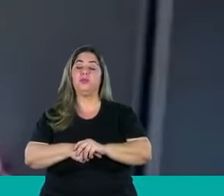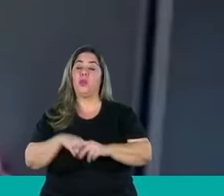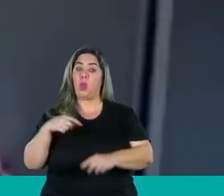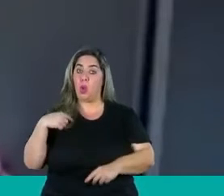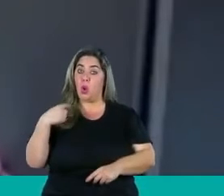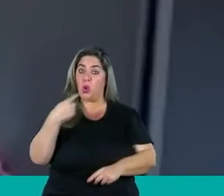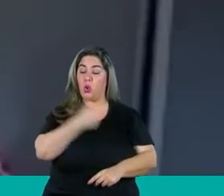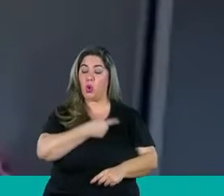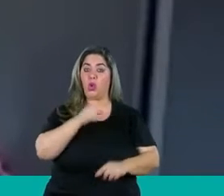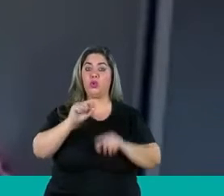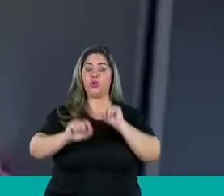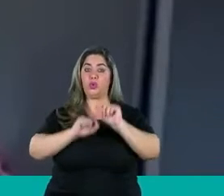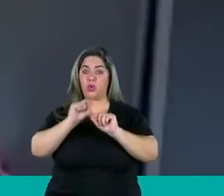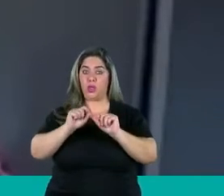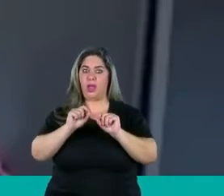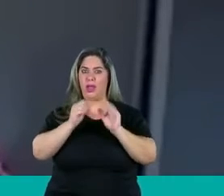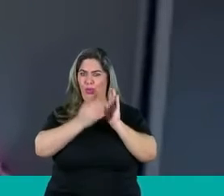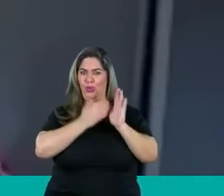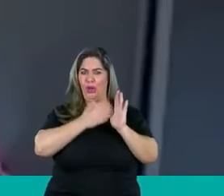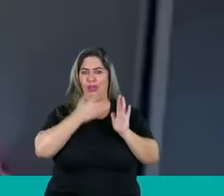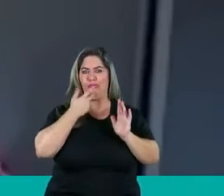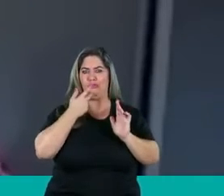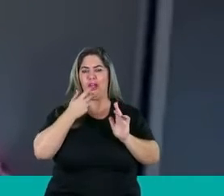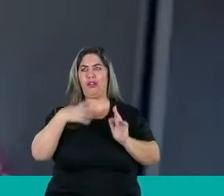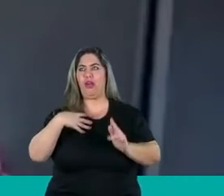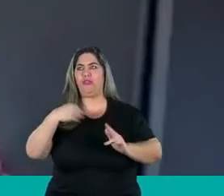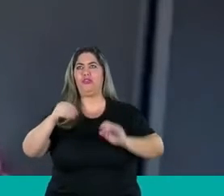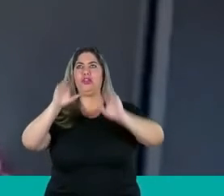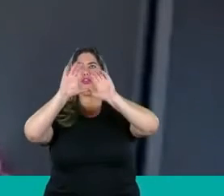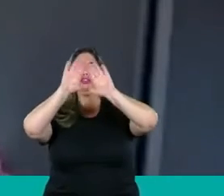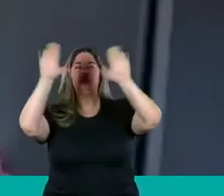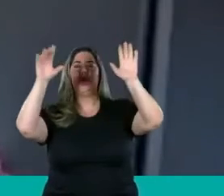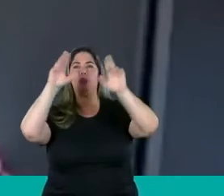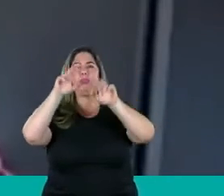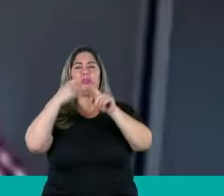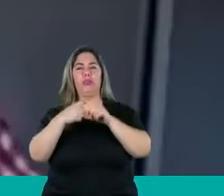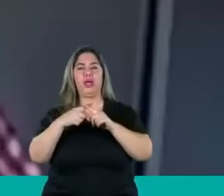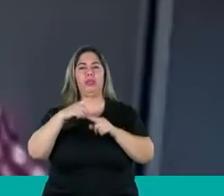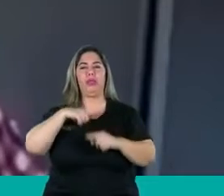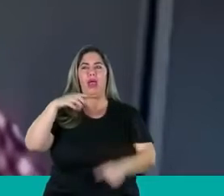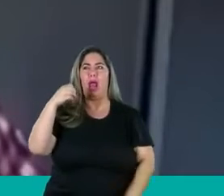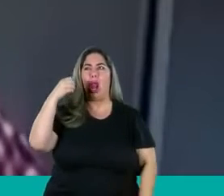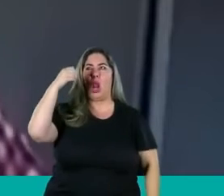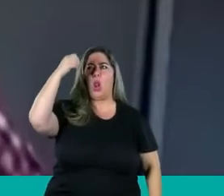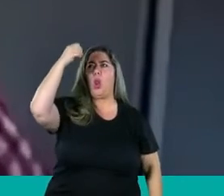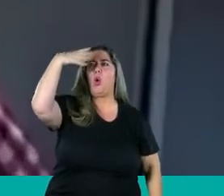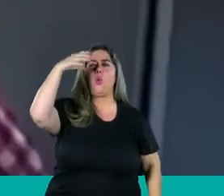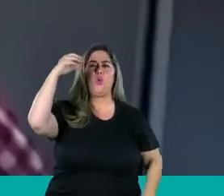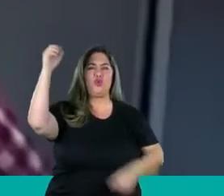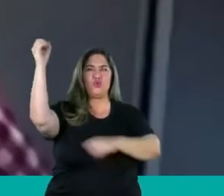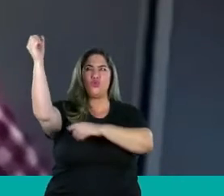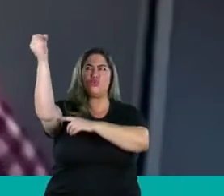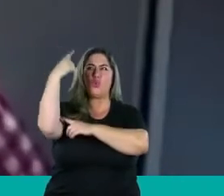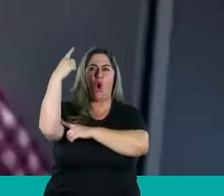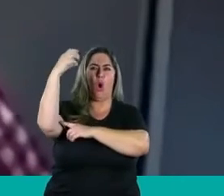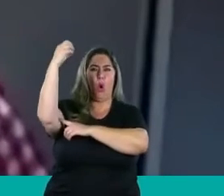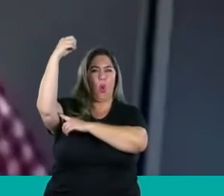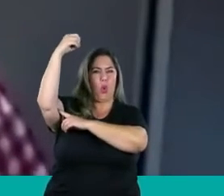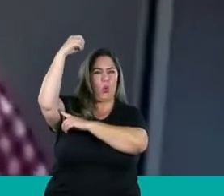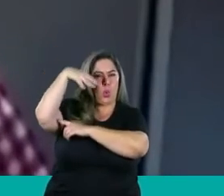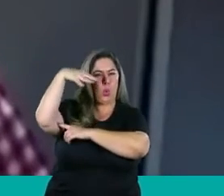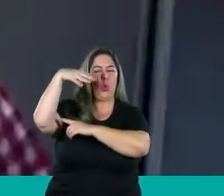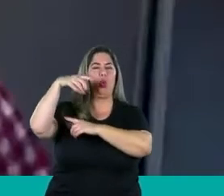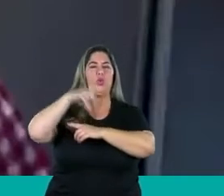somos filhos do céu, situados entre o vazio, a luz e a matéria, apenas mensageiros cósmicos da